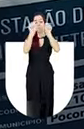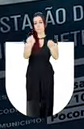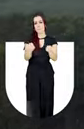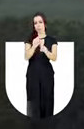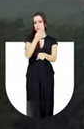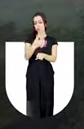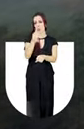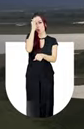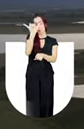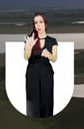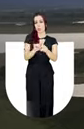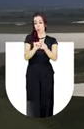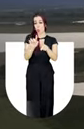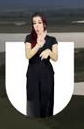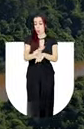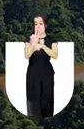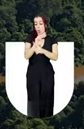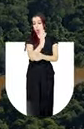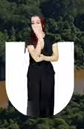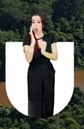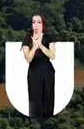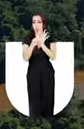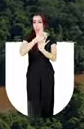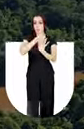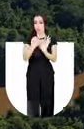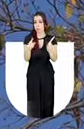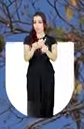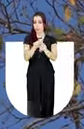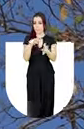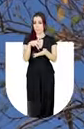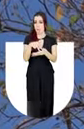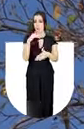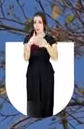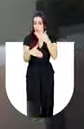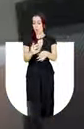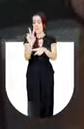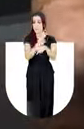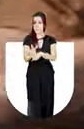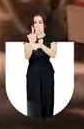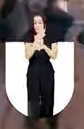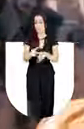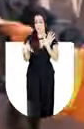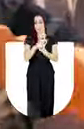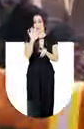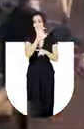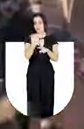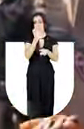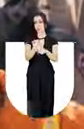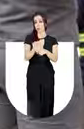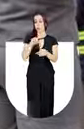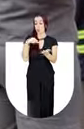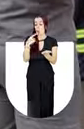seus efeitos. E assim, Mato Grosso do Sul segue por um caminho de sustentabilidade e preservação ambiental. Cada planejamento e execução